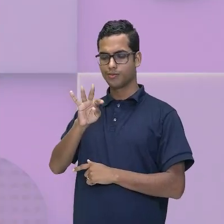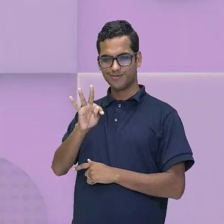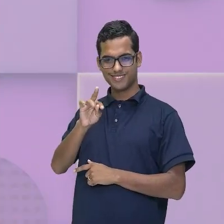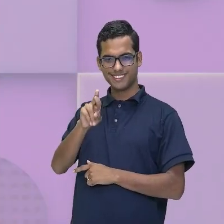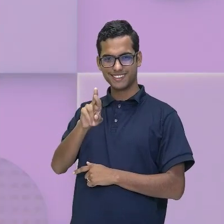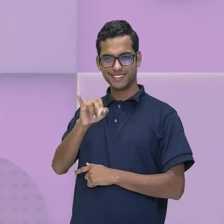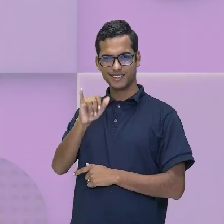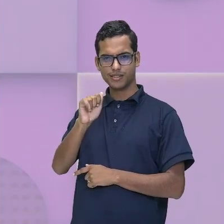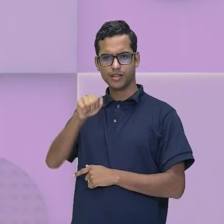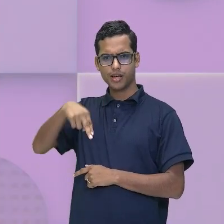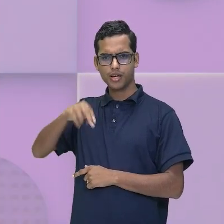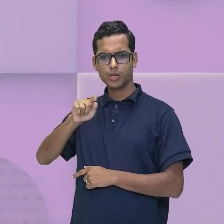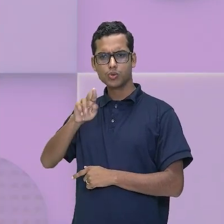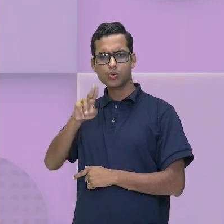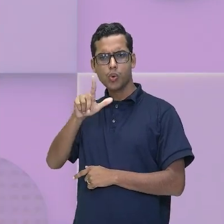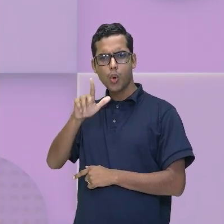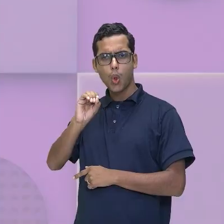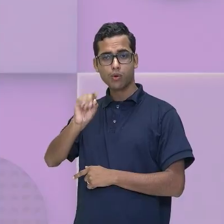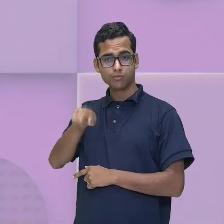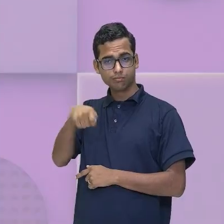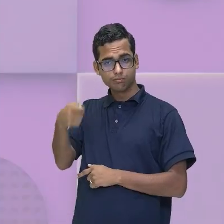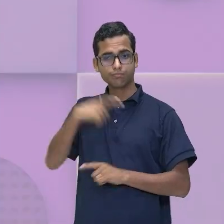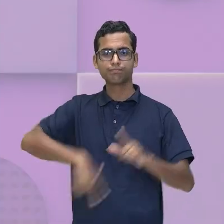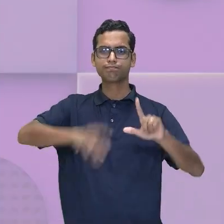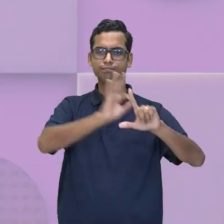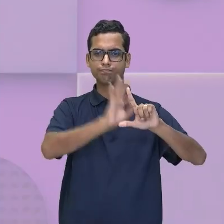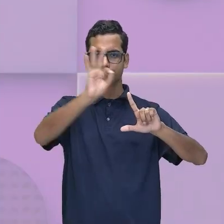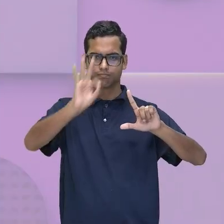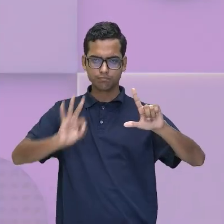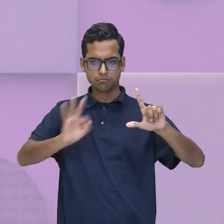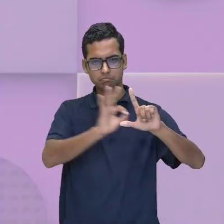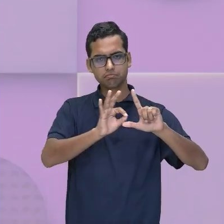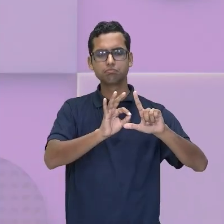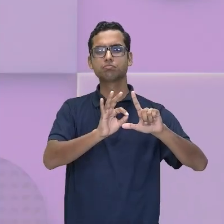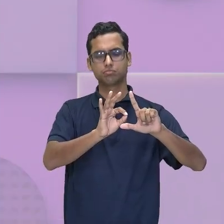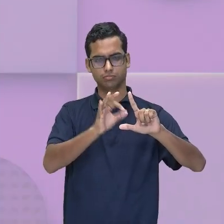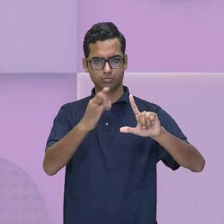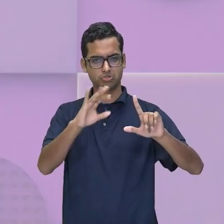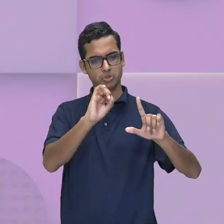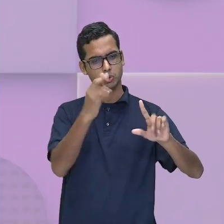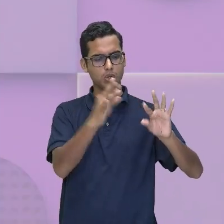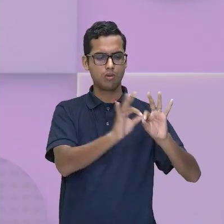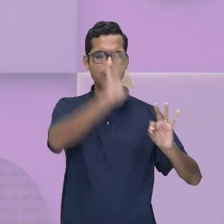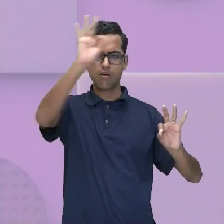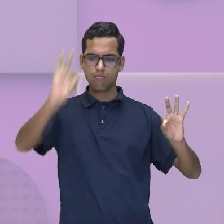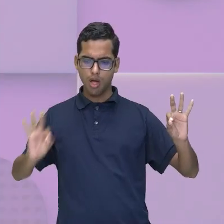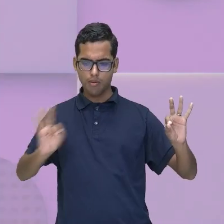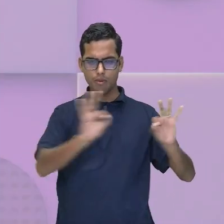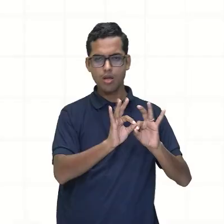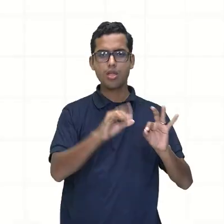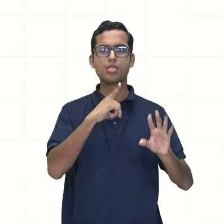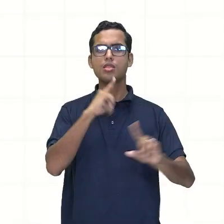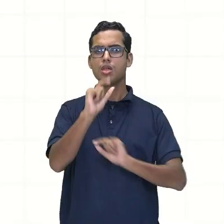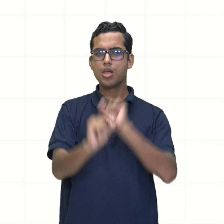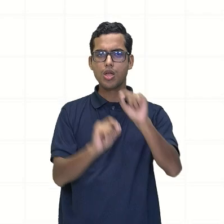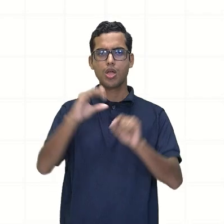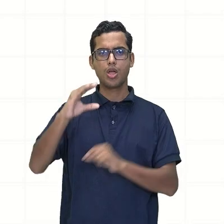condições que a gente deve cumprir, que são as chamadas condições de existência de um triângulo. Vamos ver quais são